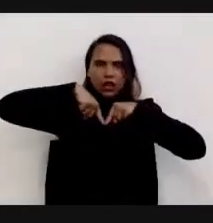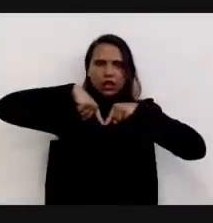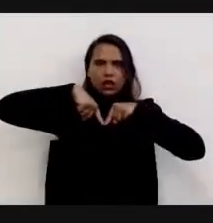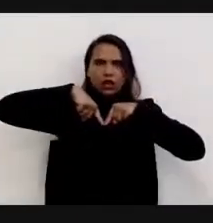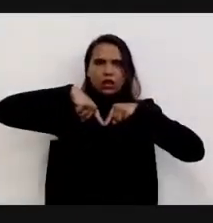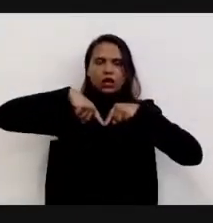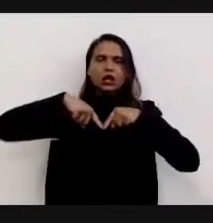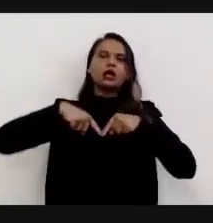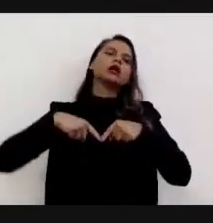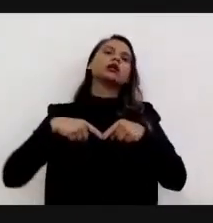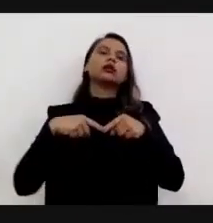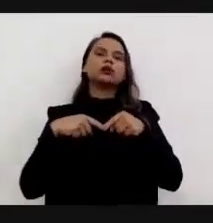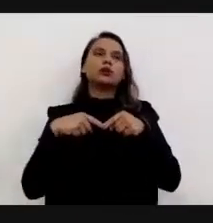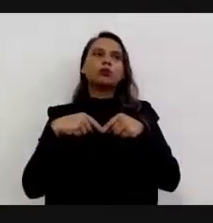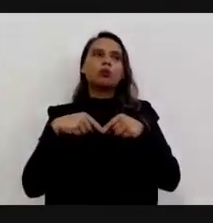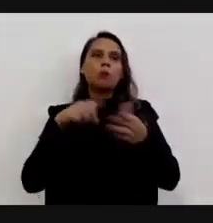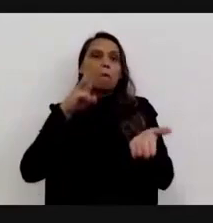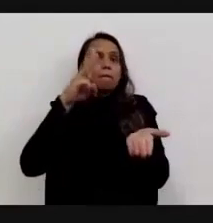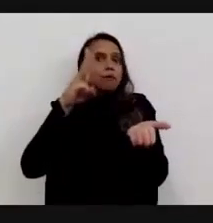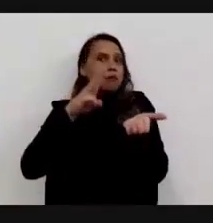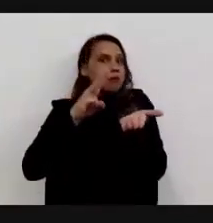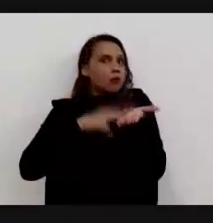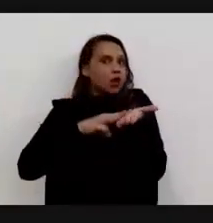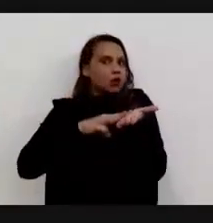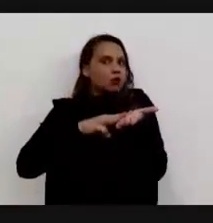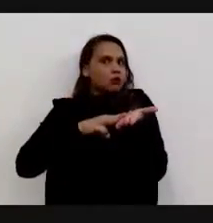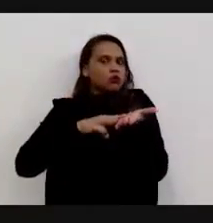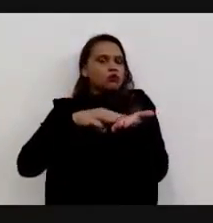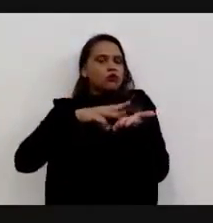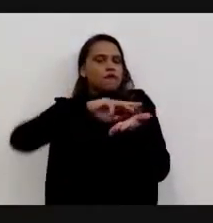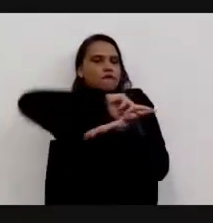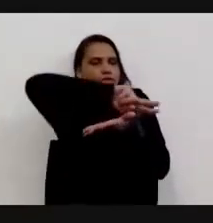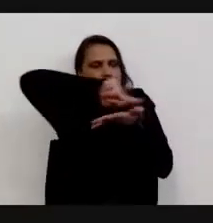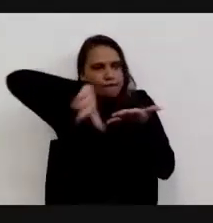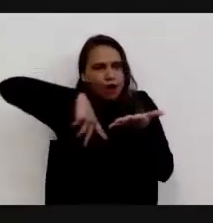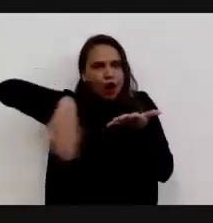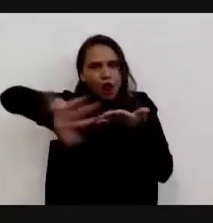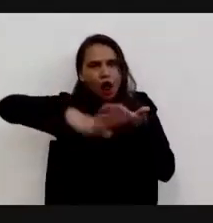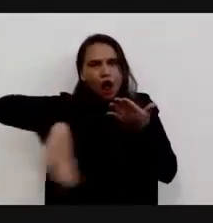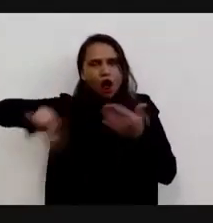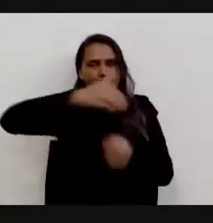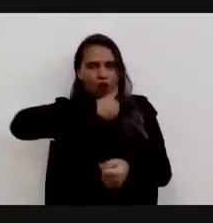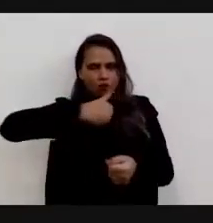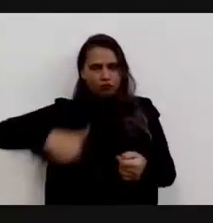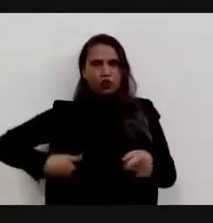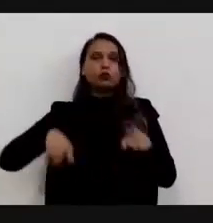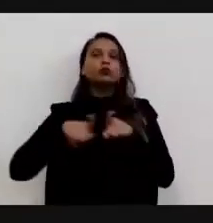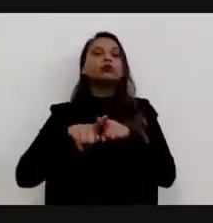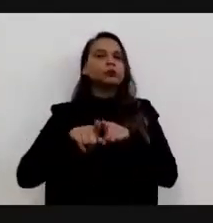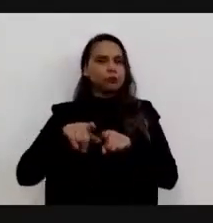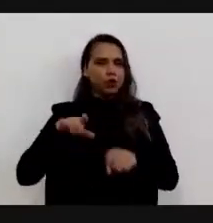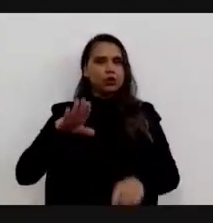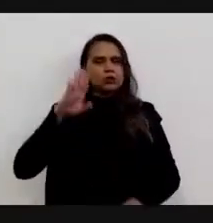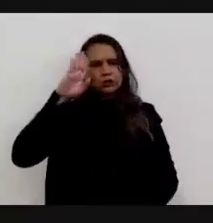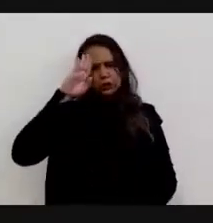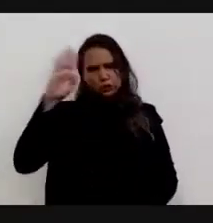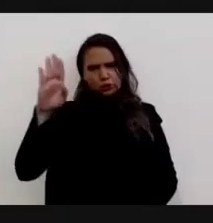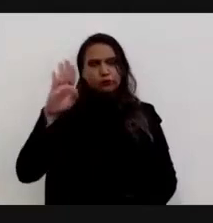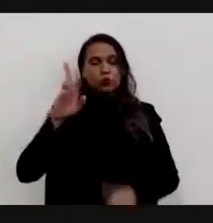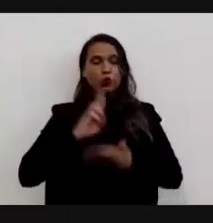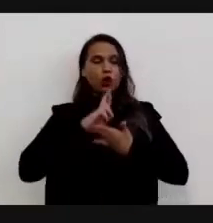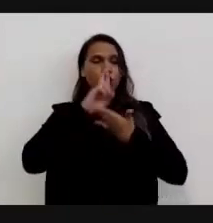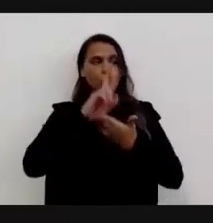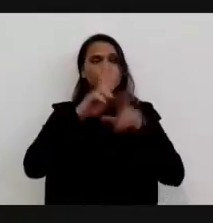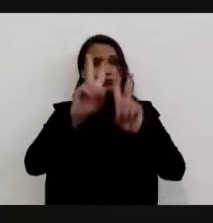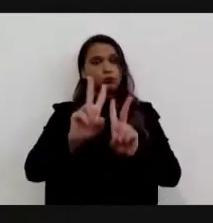seria uma sala composta por membros de vários agentes governamentais e também da sociedade civil e representantes daquele